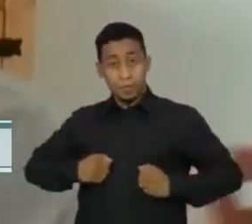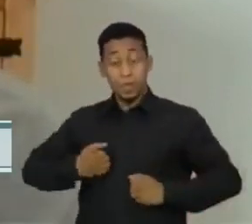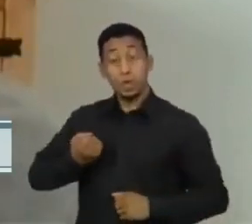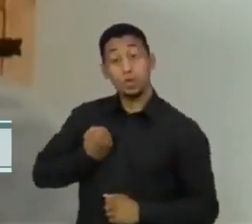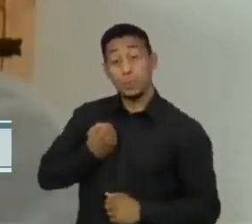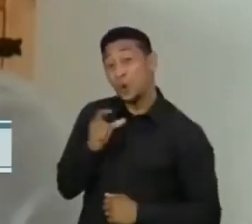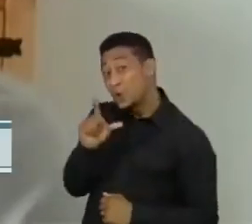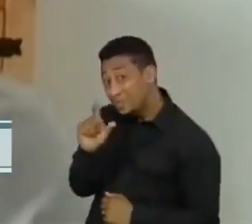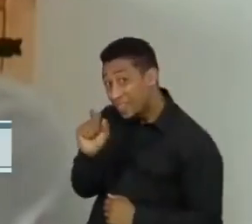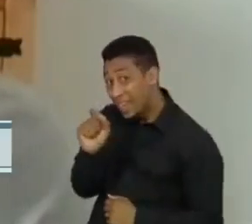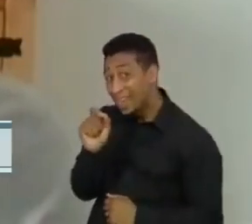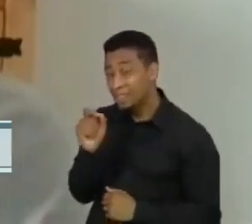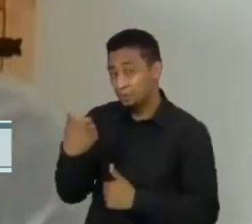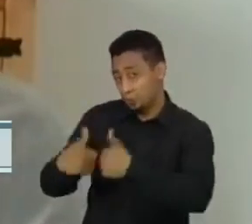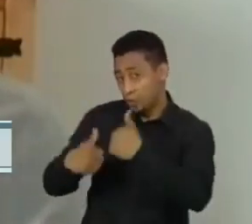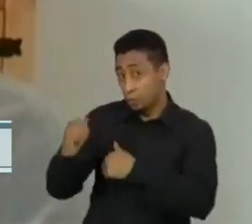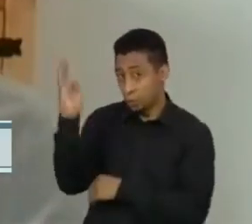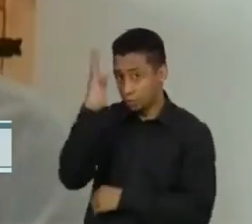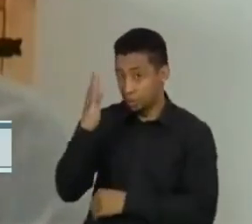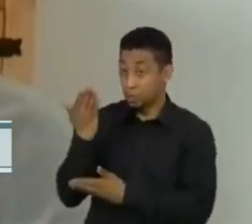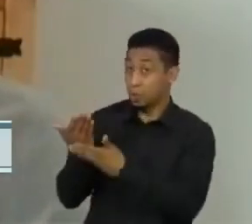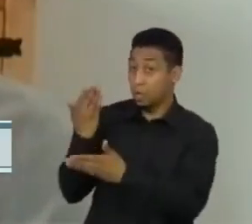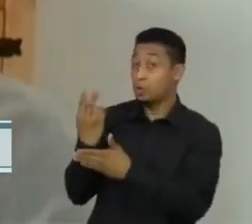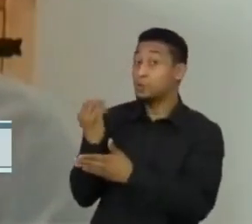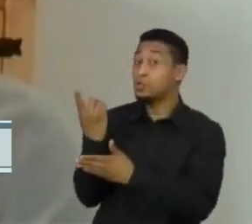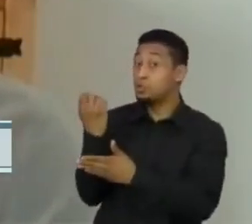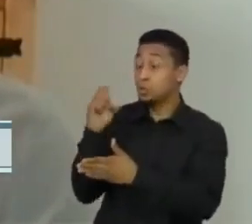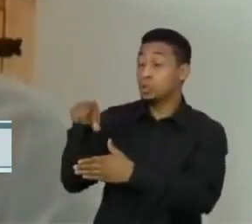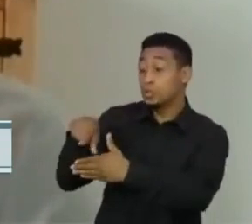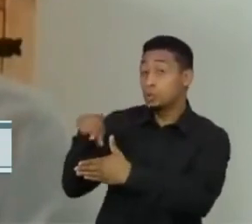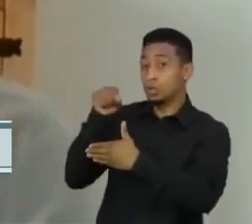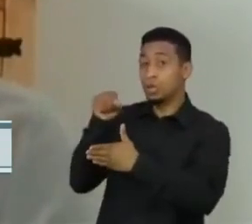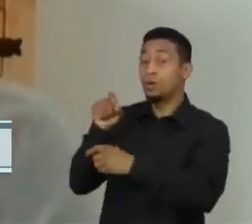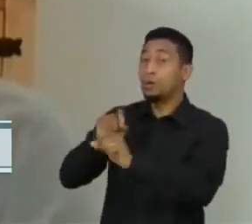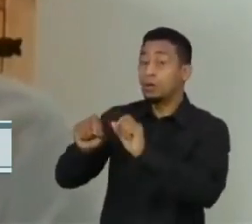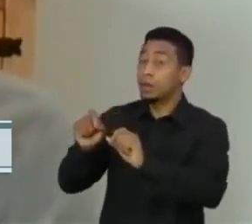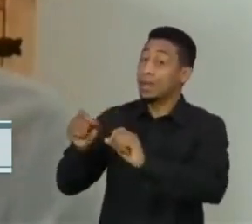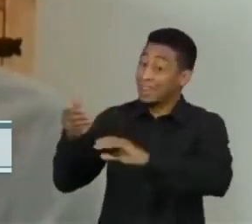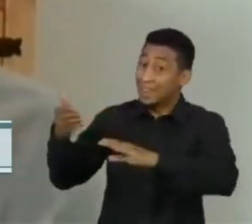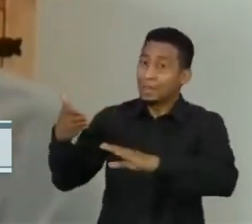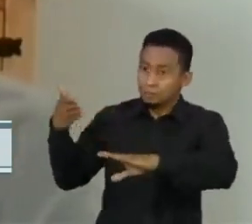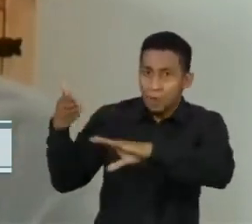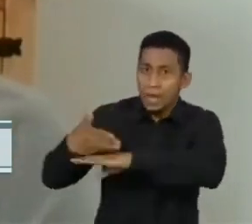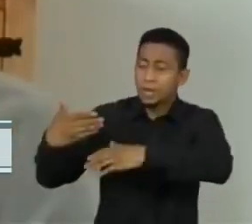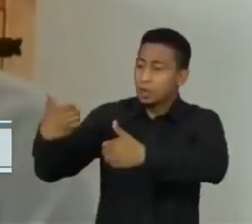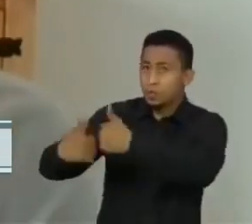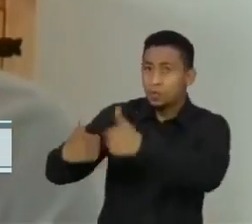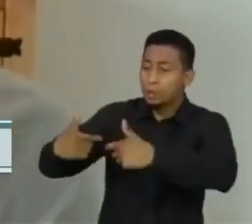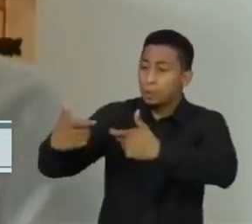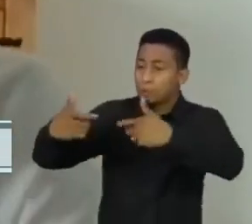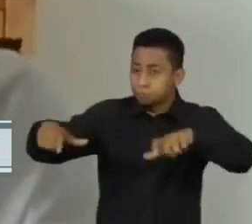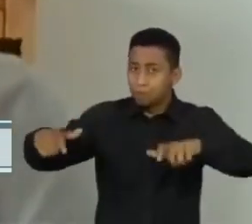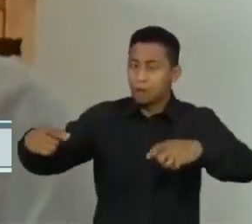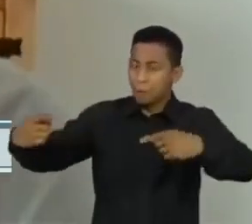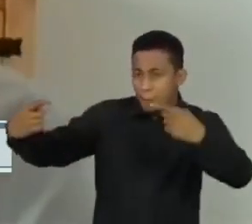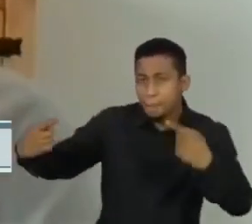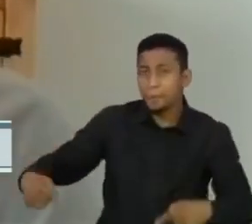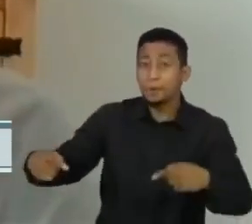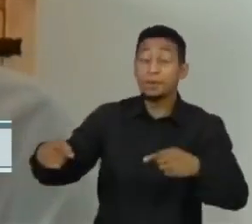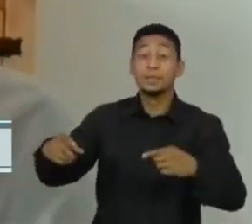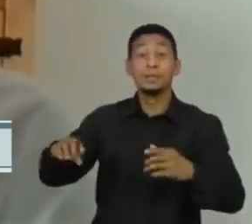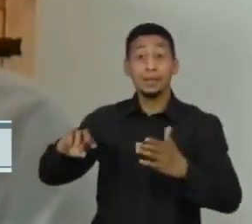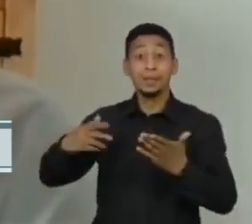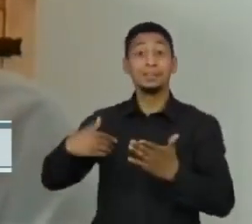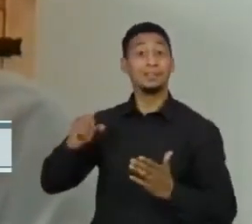escolhido democraticamente nas urnas em 2018, é um torcedor em campo. E, infelizmente, o time que tem um torcedor em